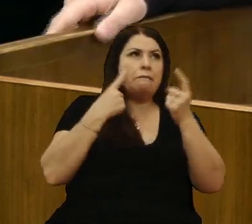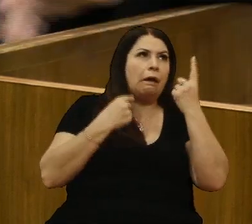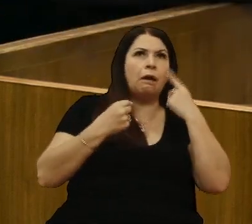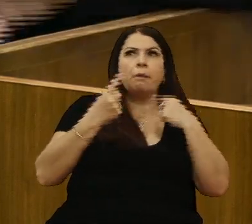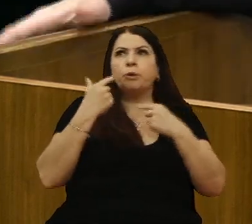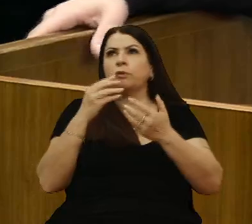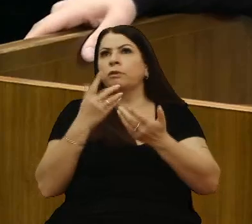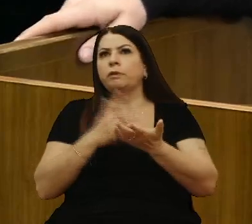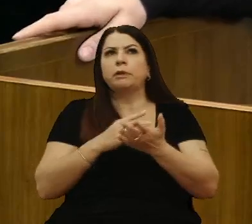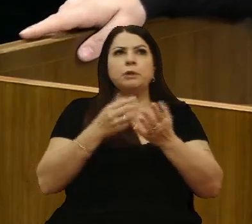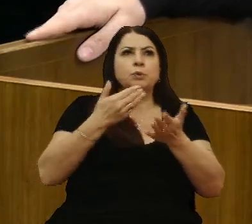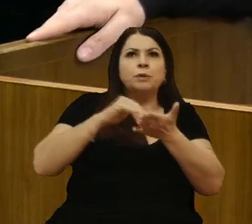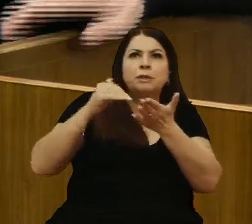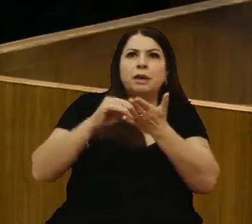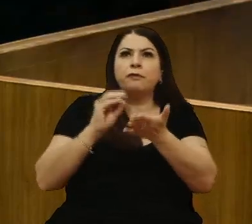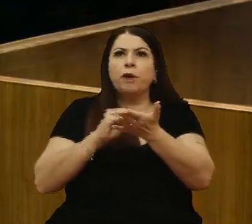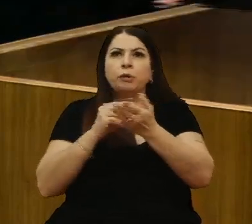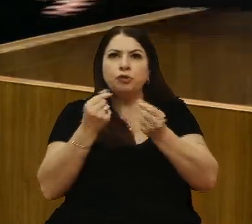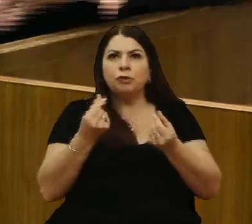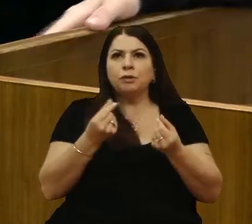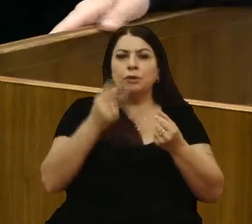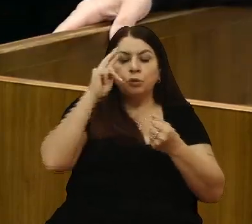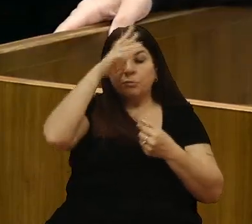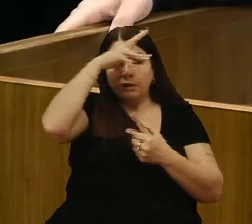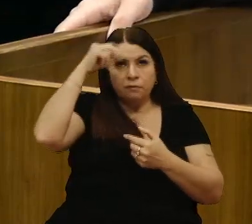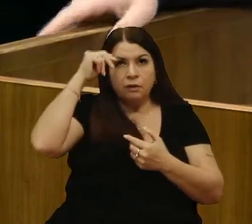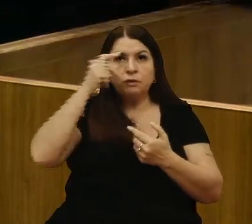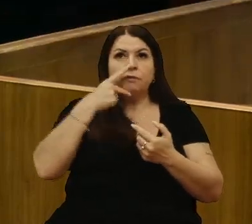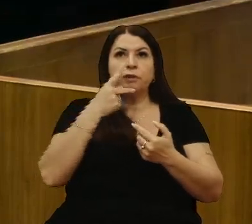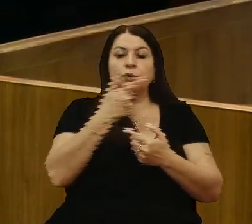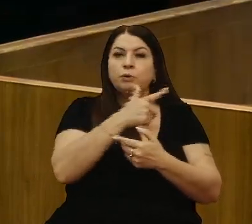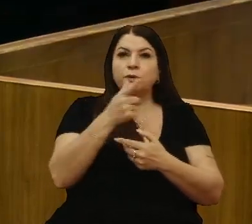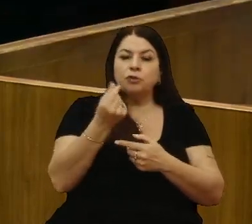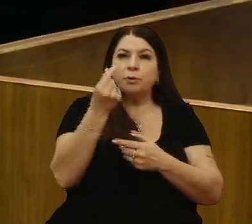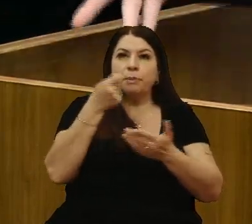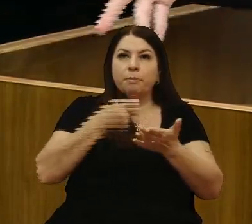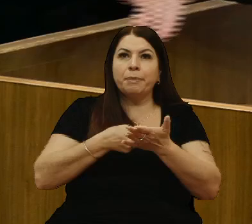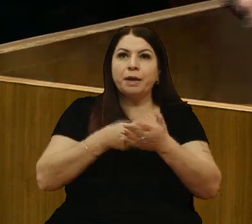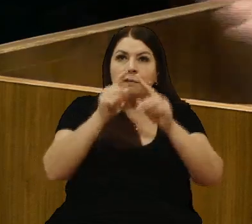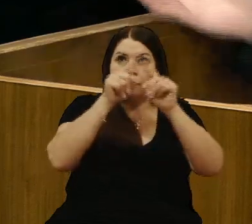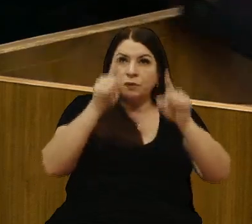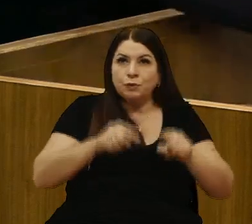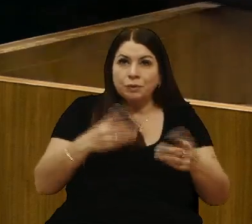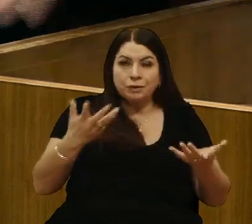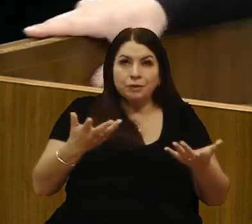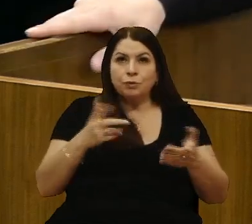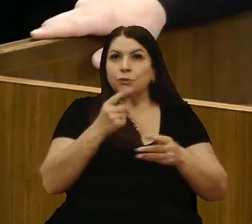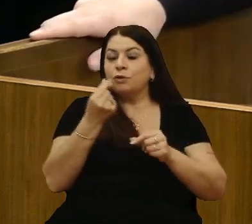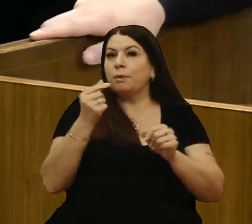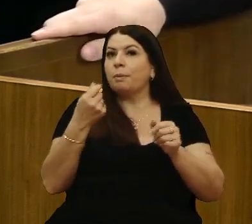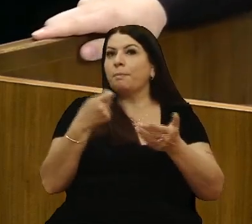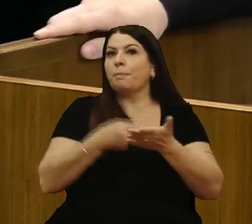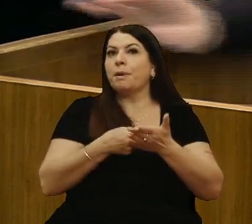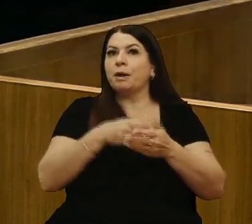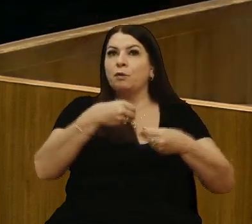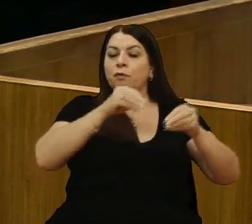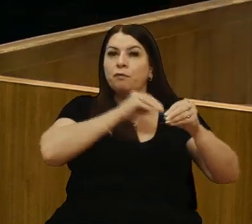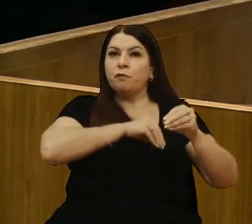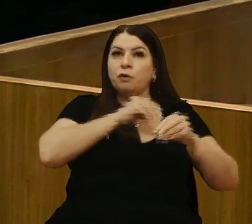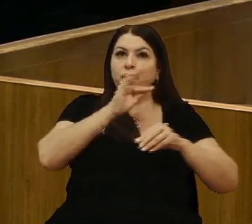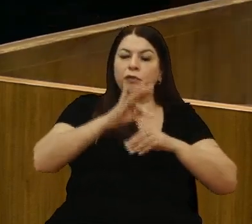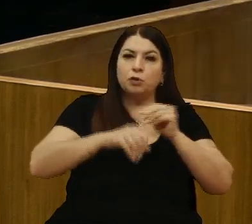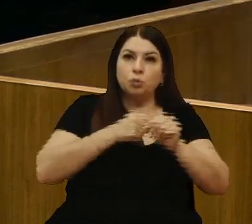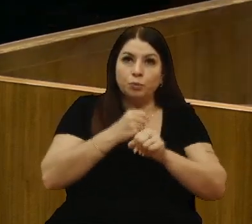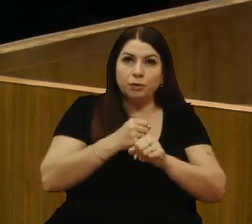dos secretários, o prefeito falando que não tem dinheiro nem para pagar os funcionários, não vai ter dinheiro para pagar a folha nesse final de ano, mas